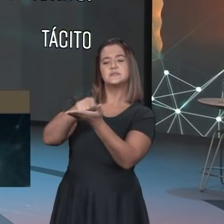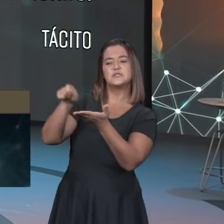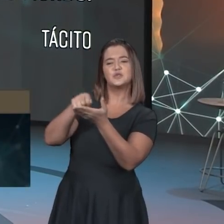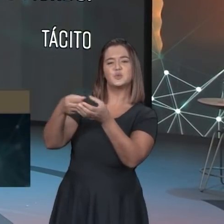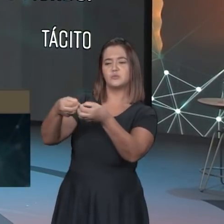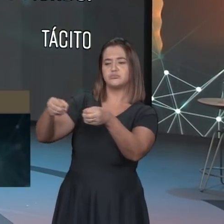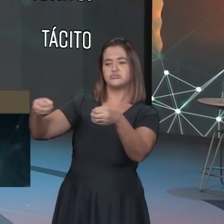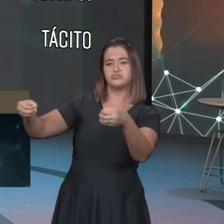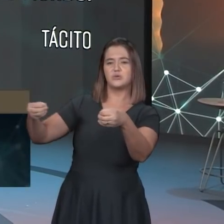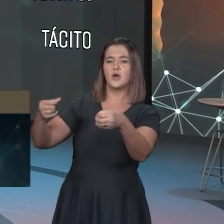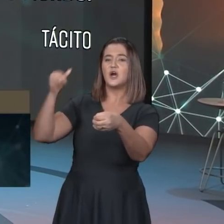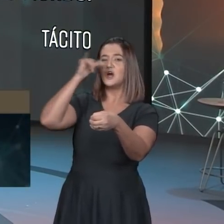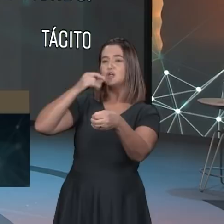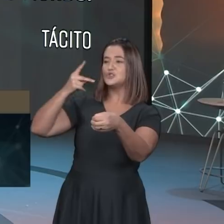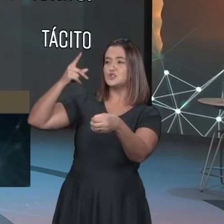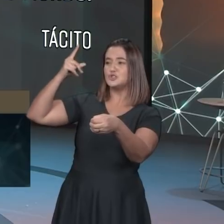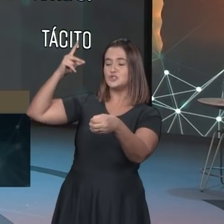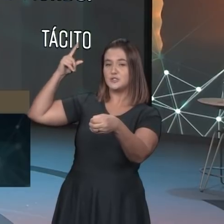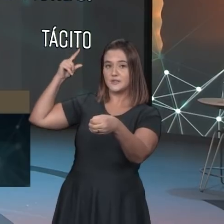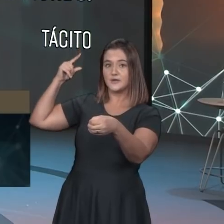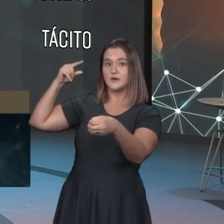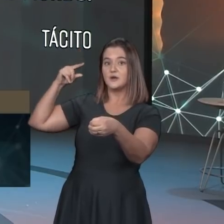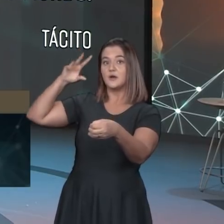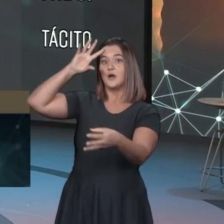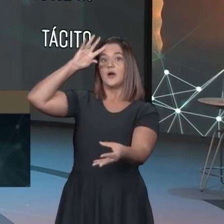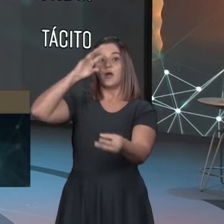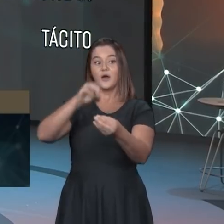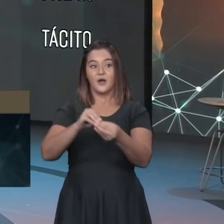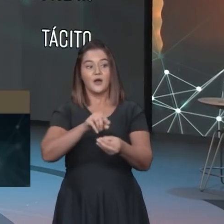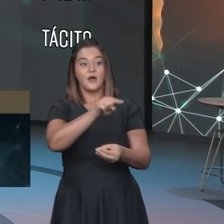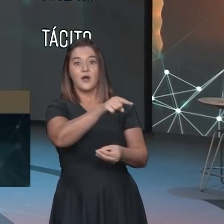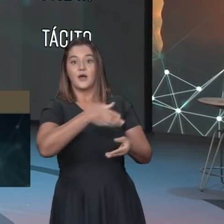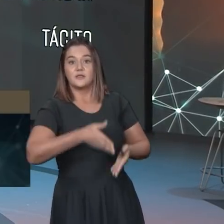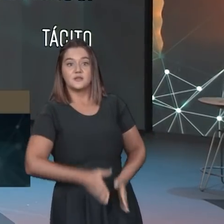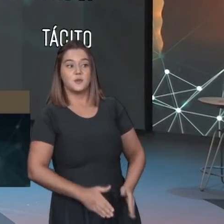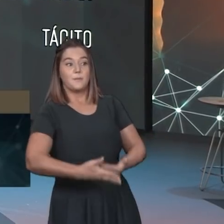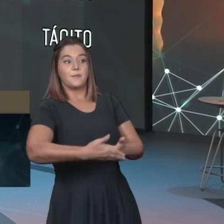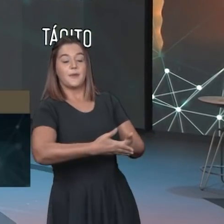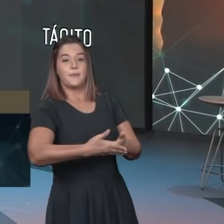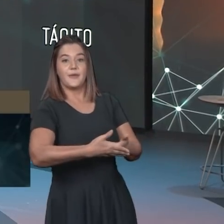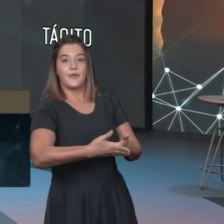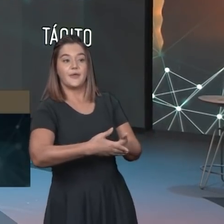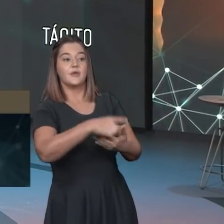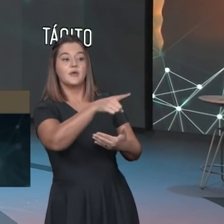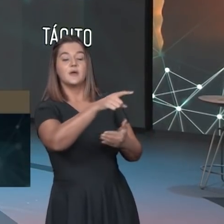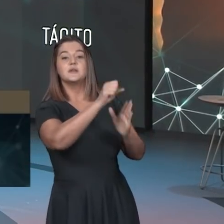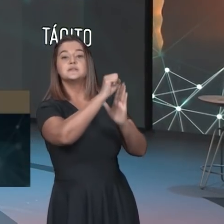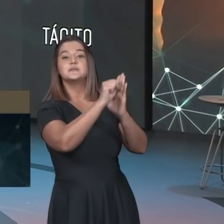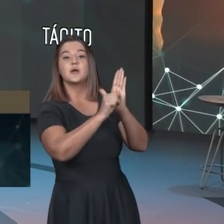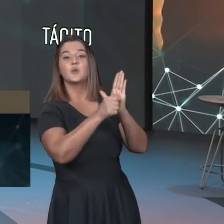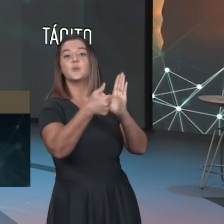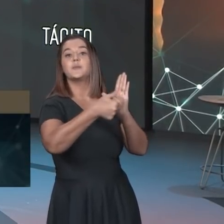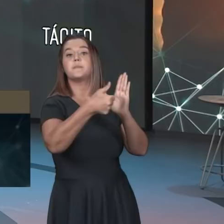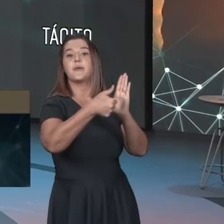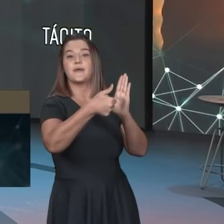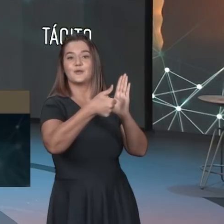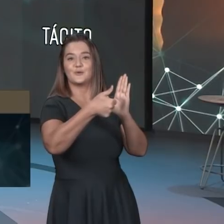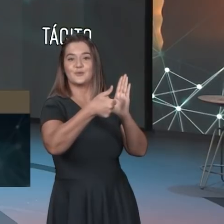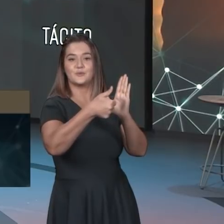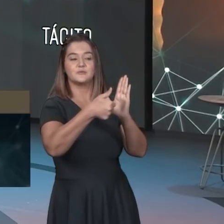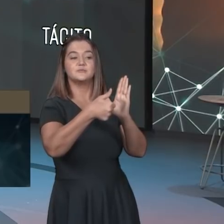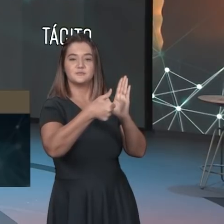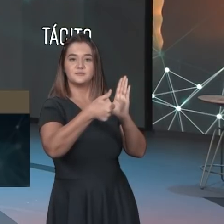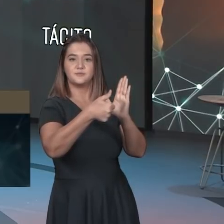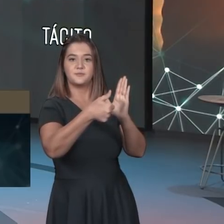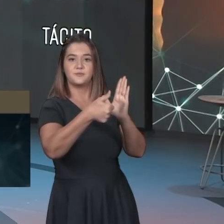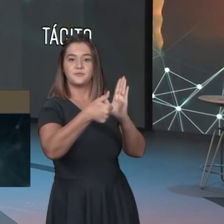sacerdotes referiram-se ao presente. Tácito viveu no 1º século da nossa era. Era um historiador